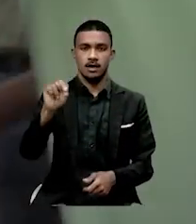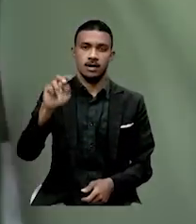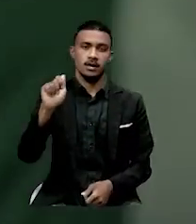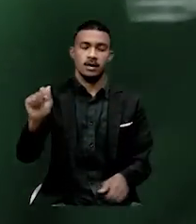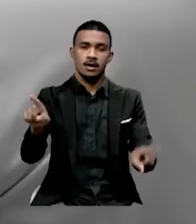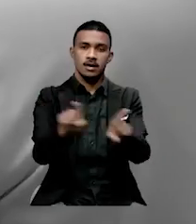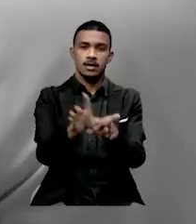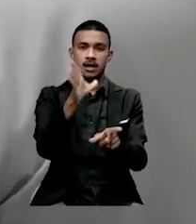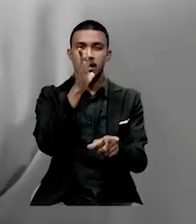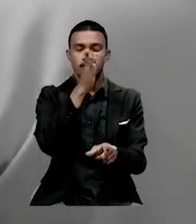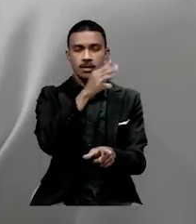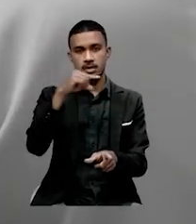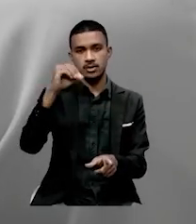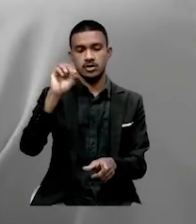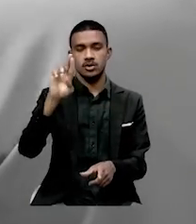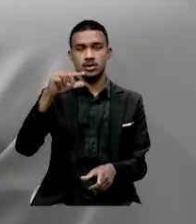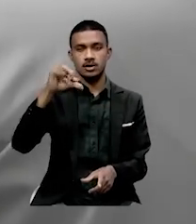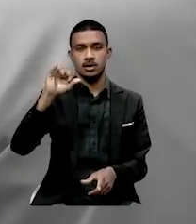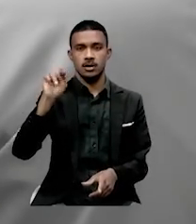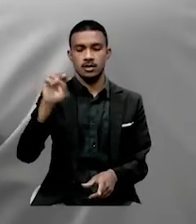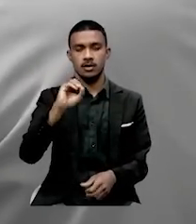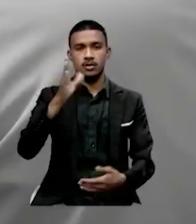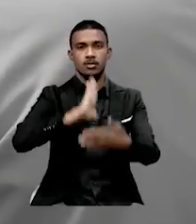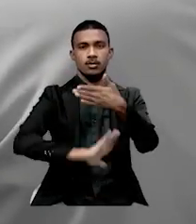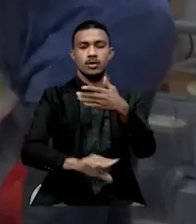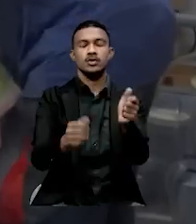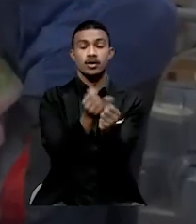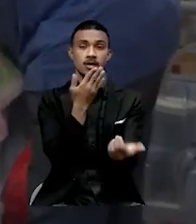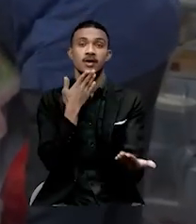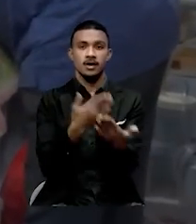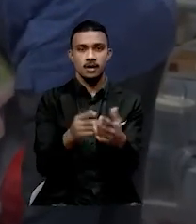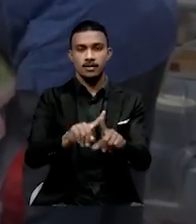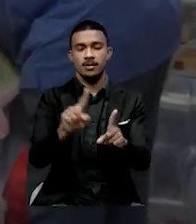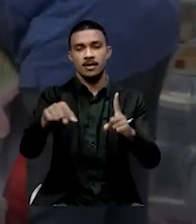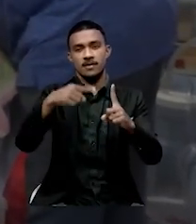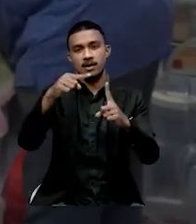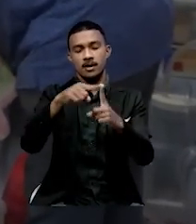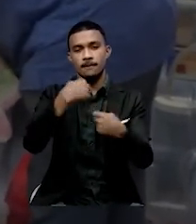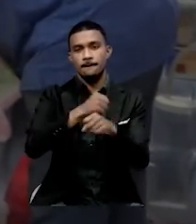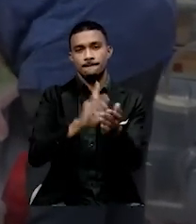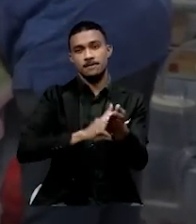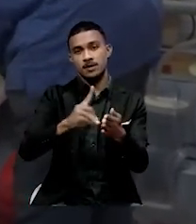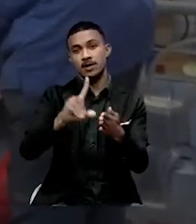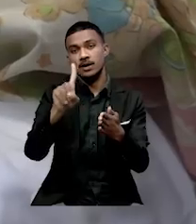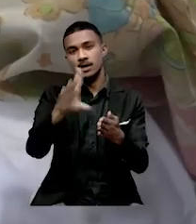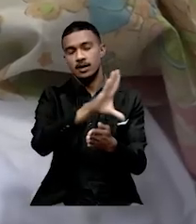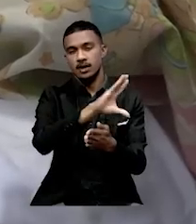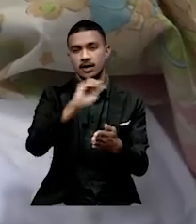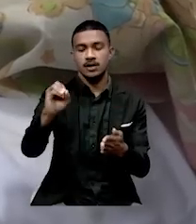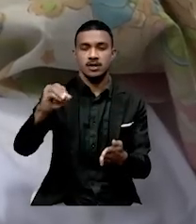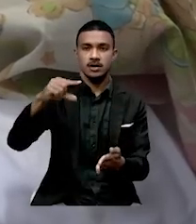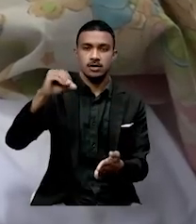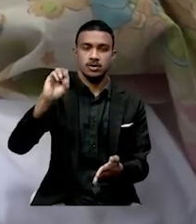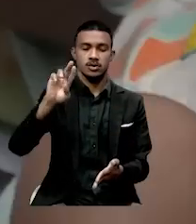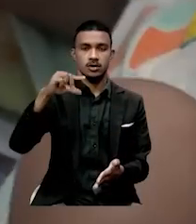inan explica Jorginho Morris mai ho condição normal, mai be ban hira halo semana ida Jorginho nia ulung comece bot ba